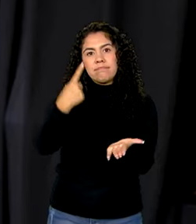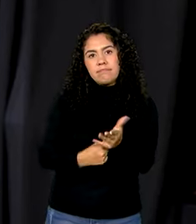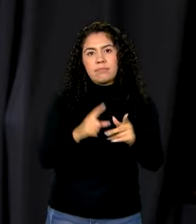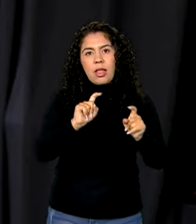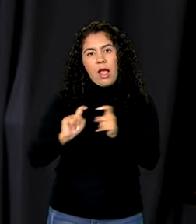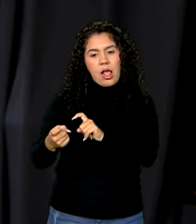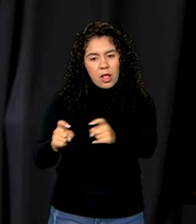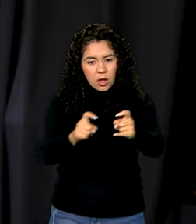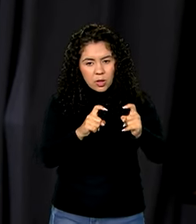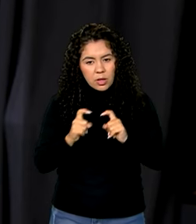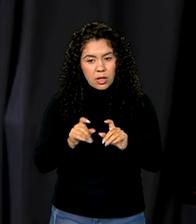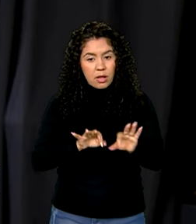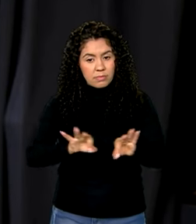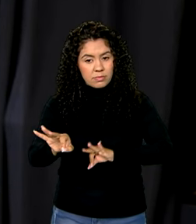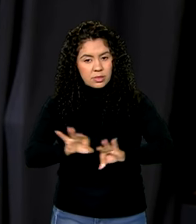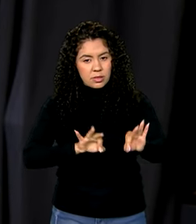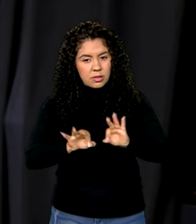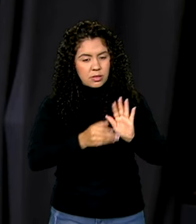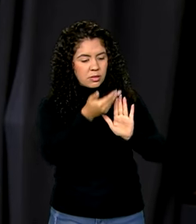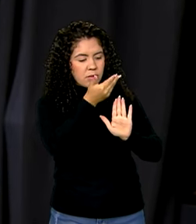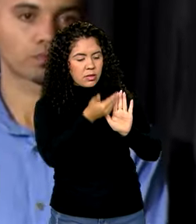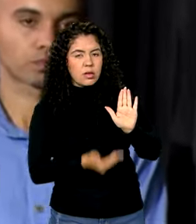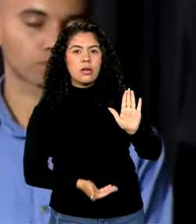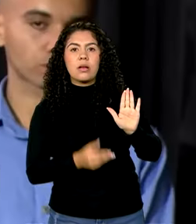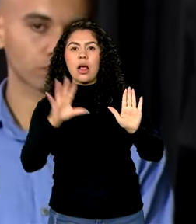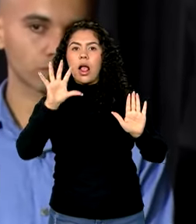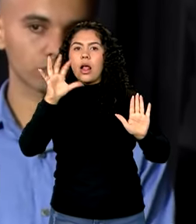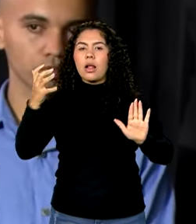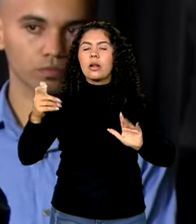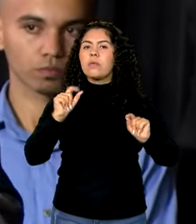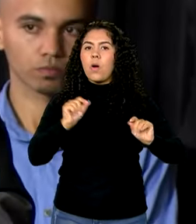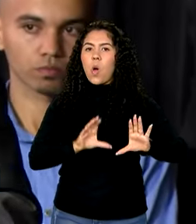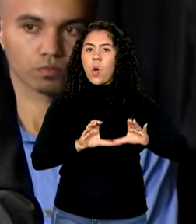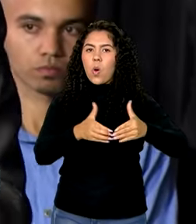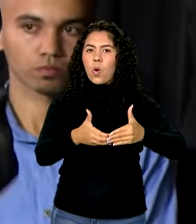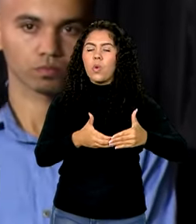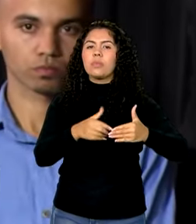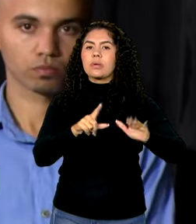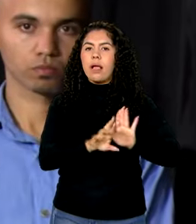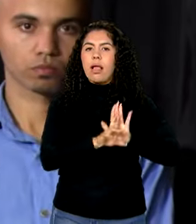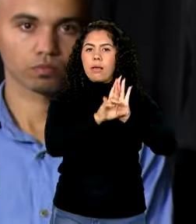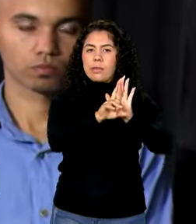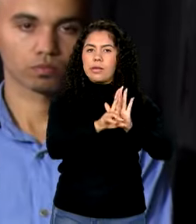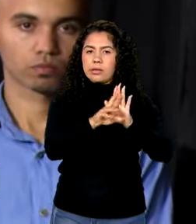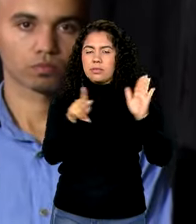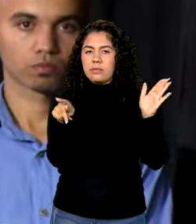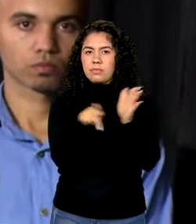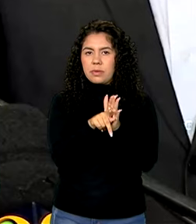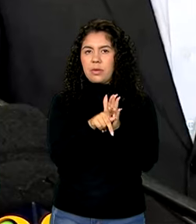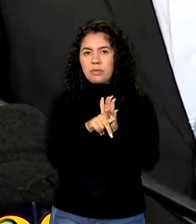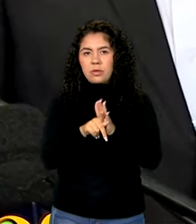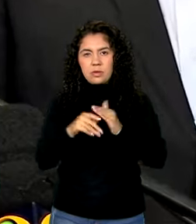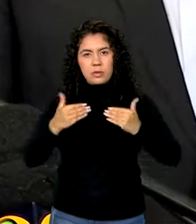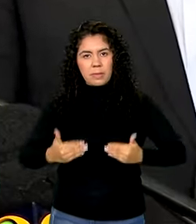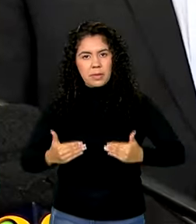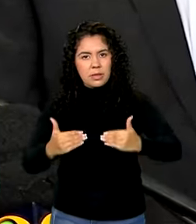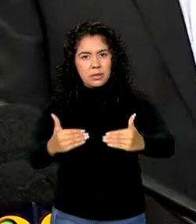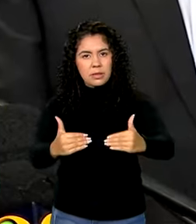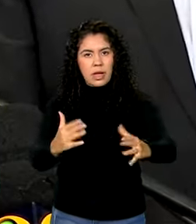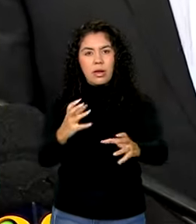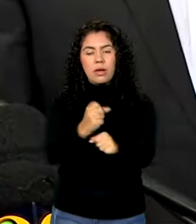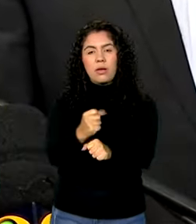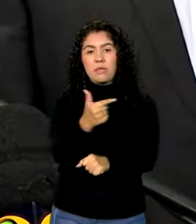A elaboração do Plano Clima é conduzida por um comitê governamental que reúne 22 ministérios. O Plano